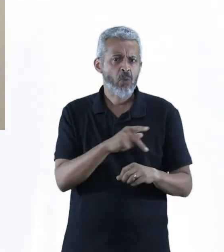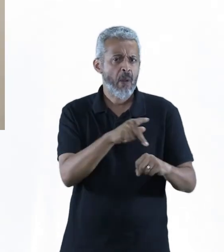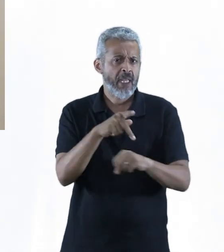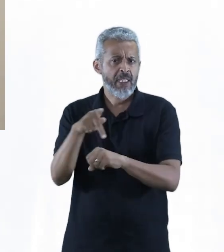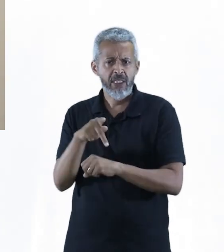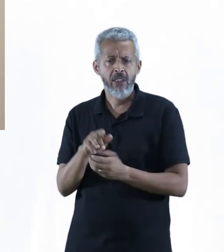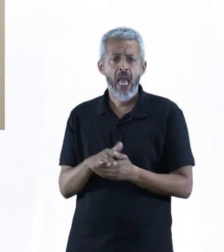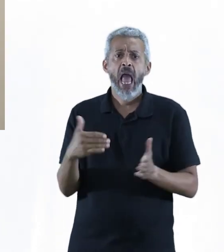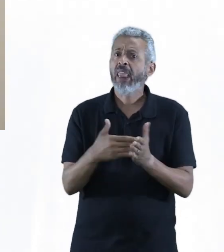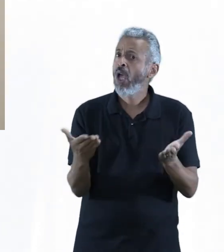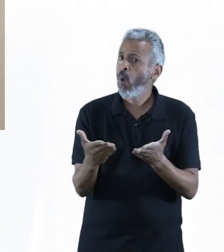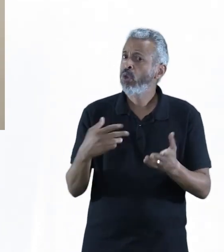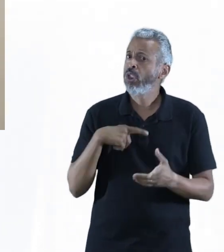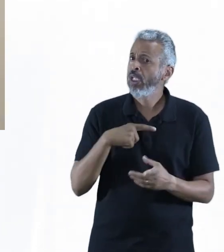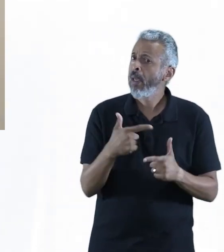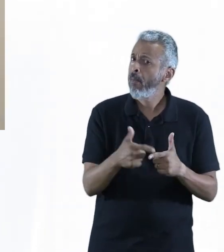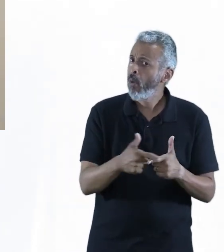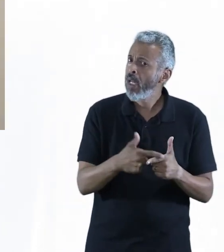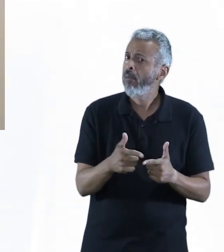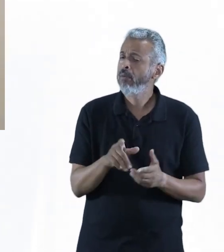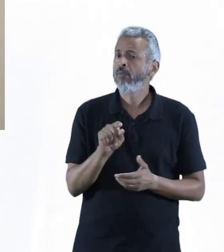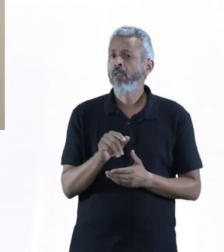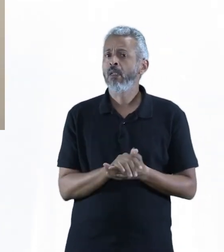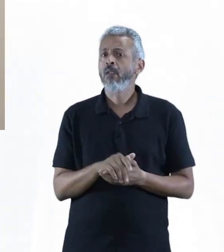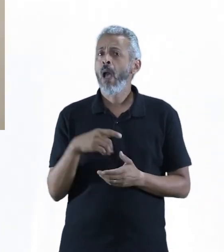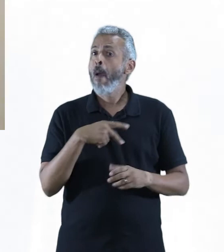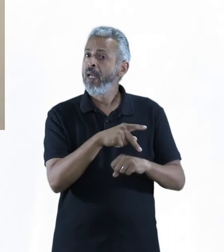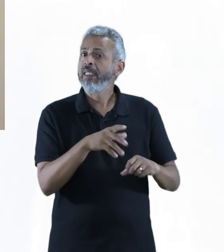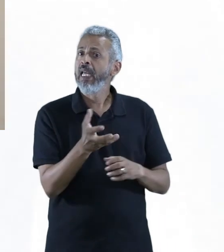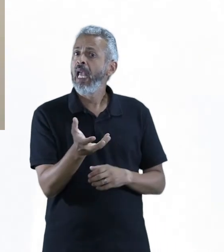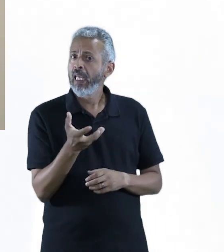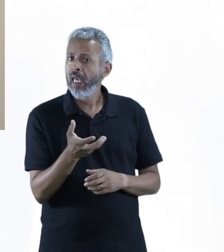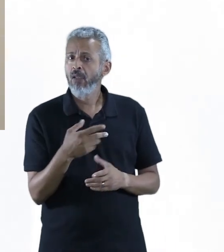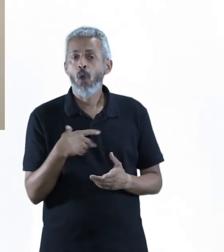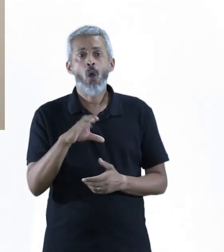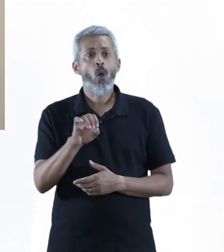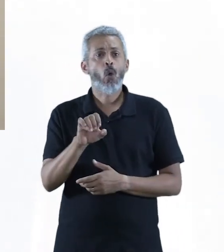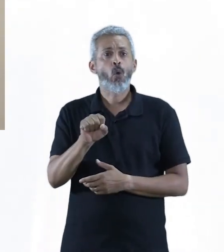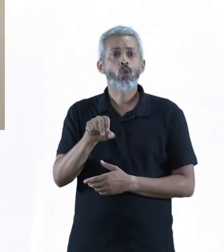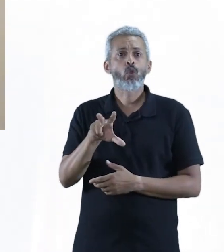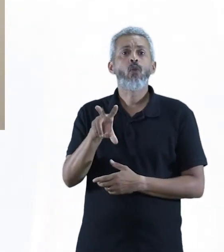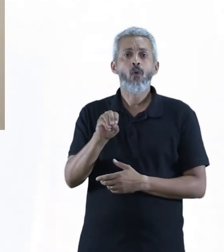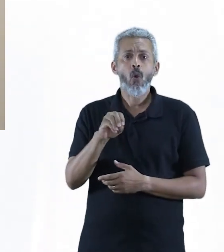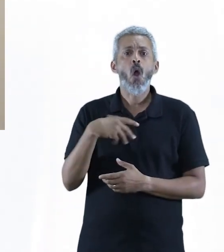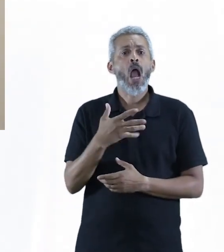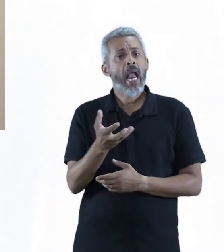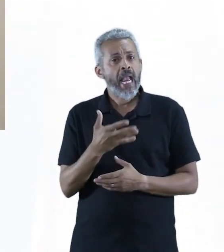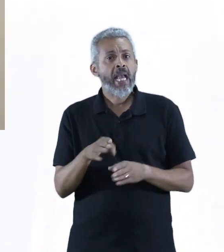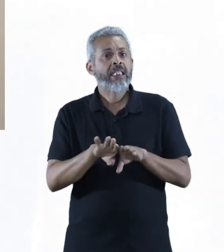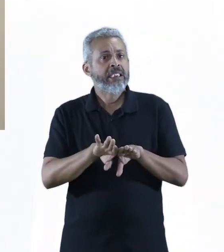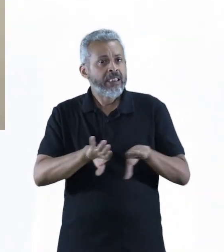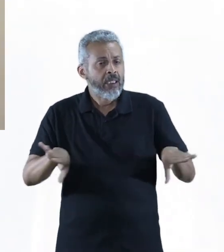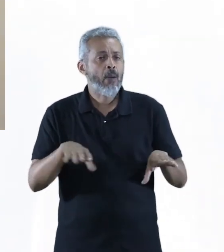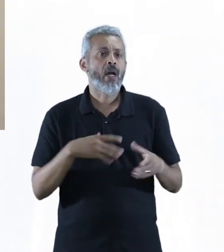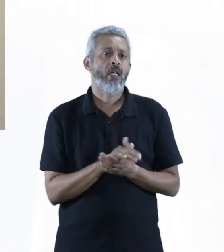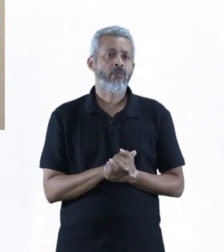hoje existem problemas relacionados à Iugoslávia. Países que querem como Kosovo se separar ainda da Iugoslávia. Ou